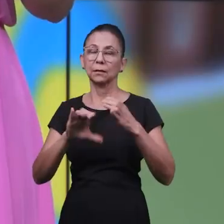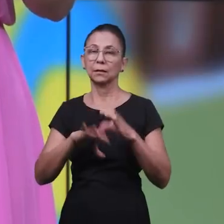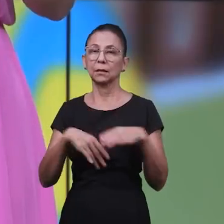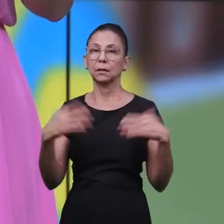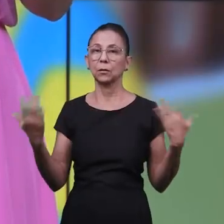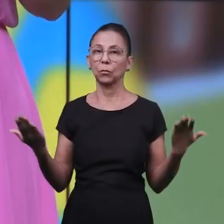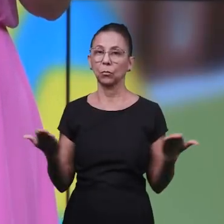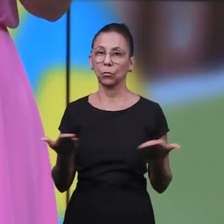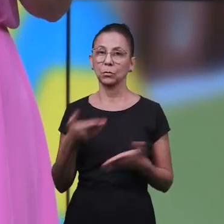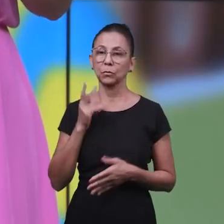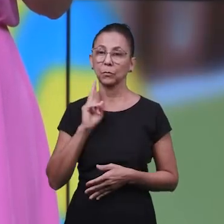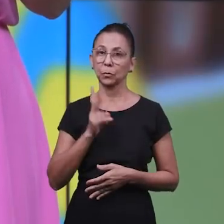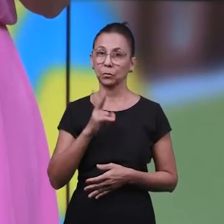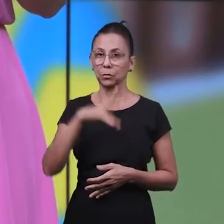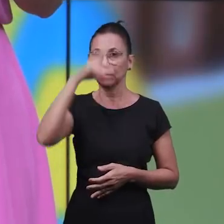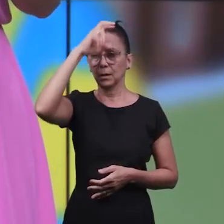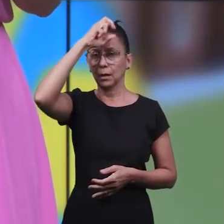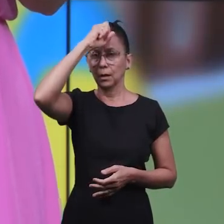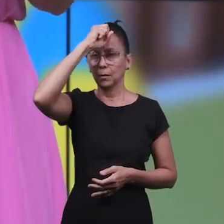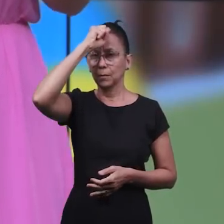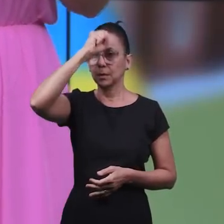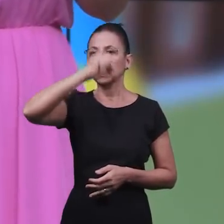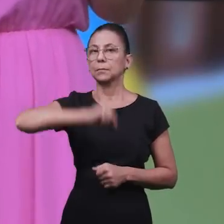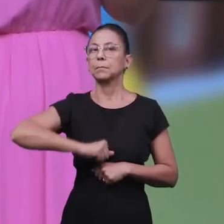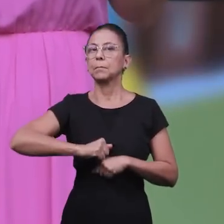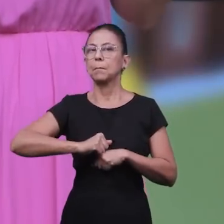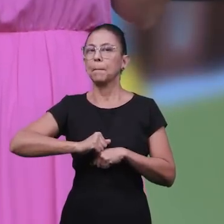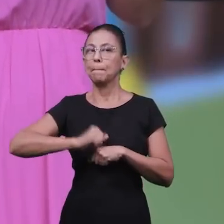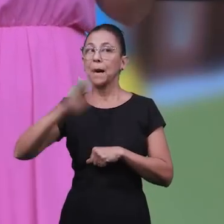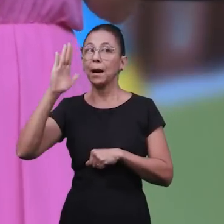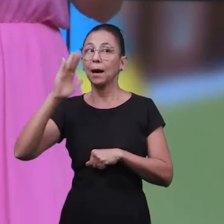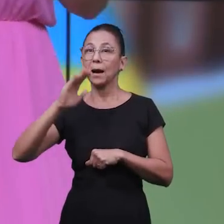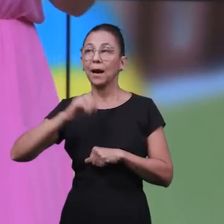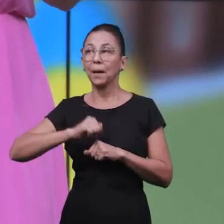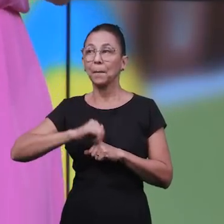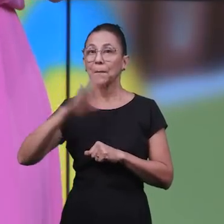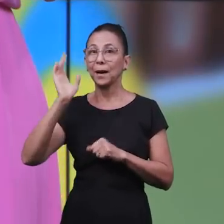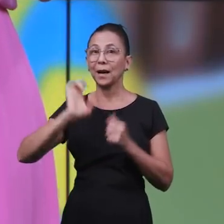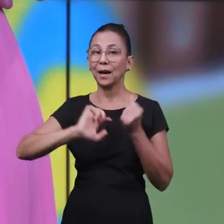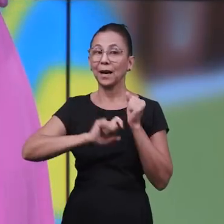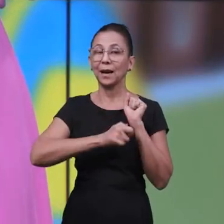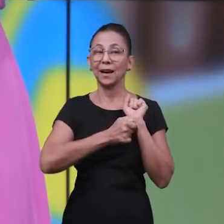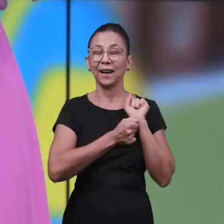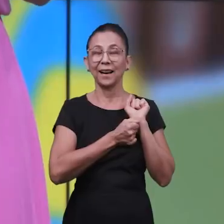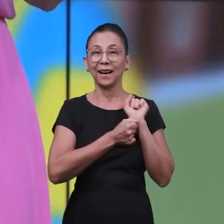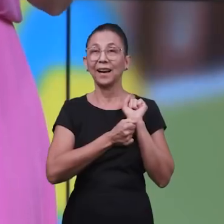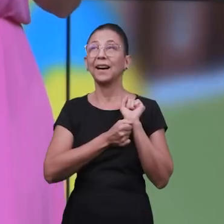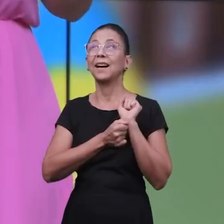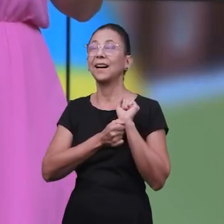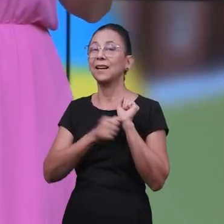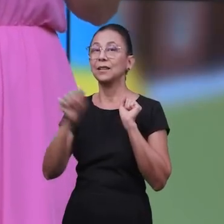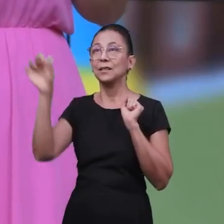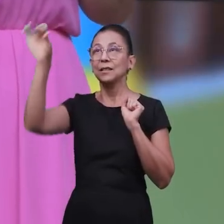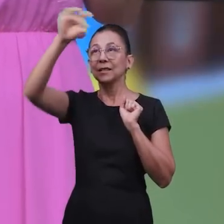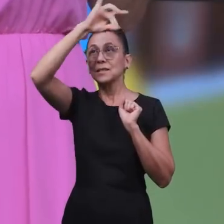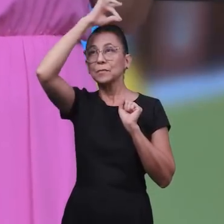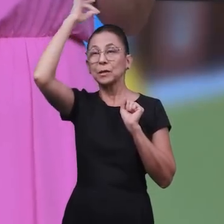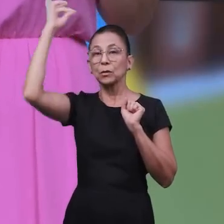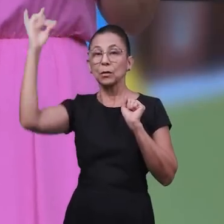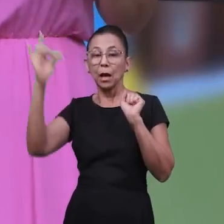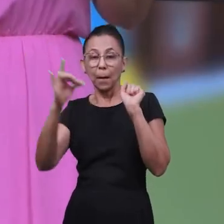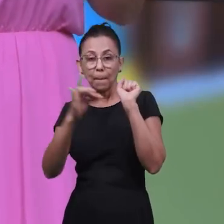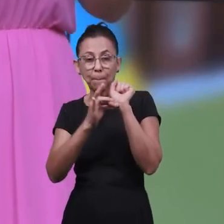nós continuaremos a aprender sobre mais segredos, mais mistérios que o Espírito Santo